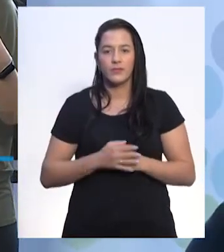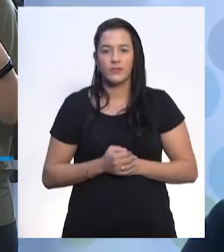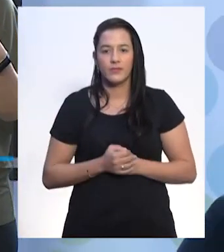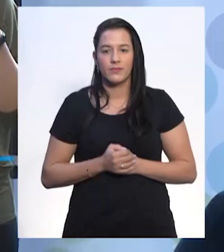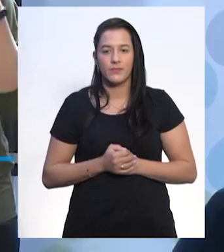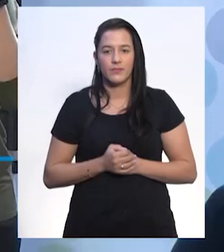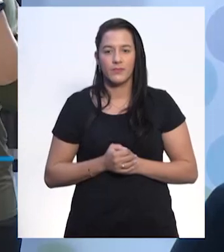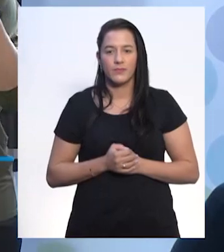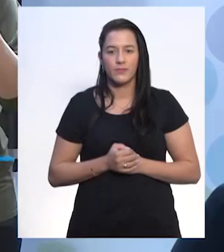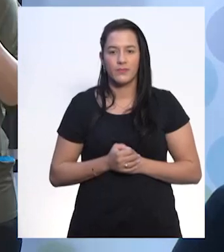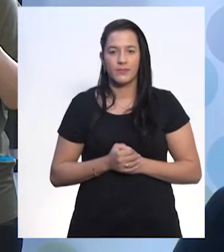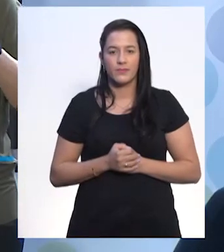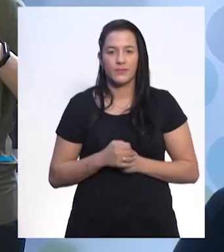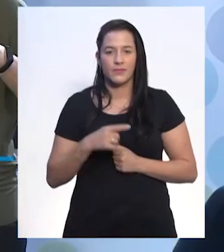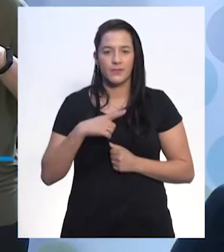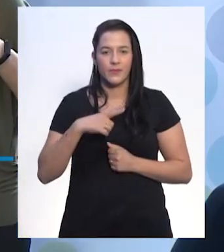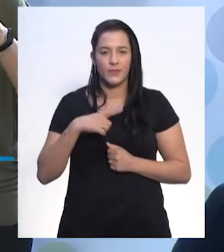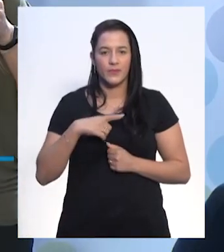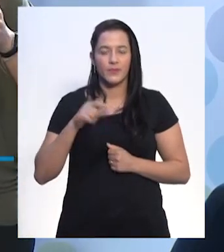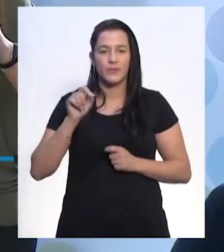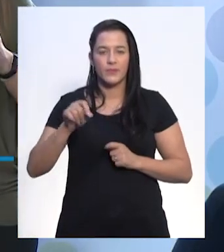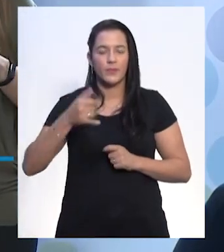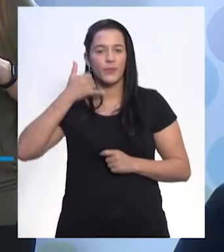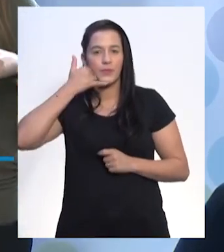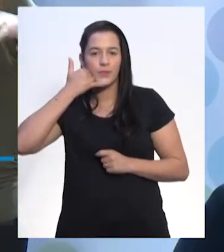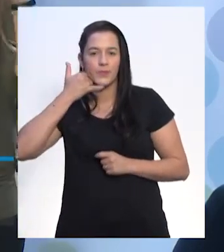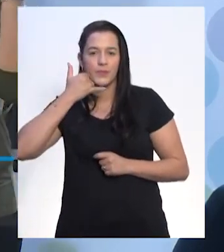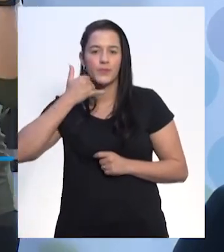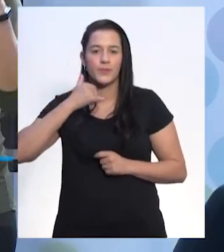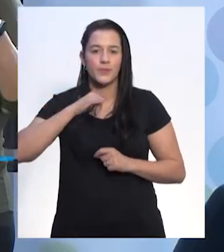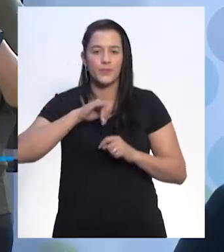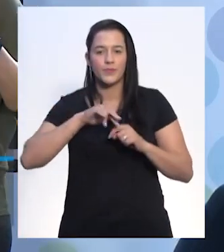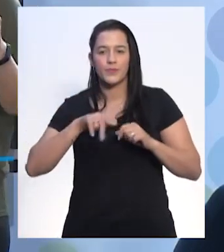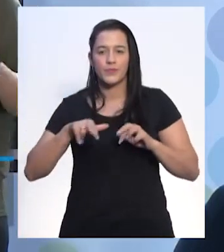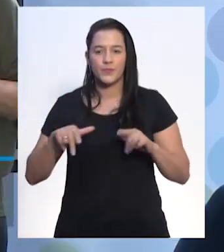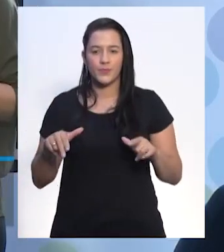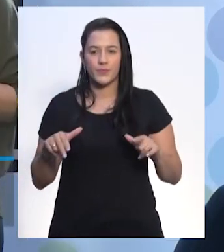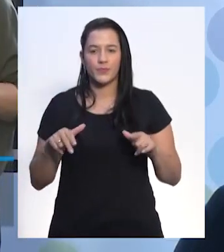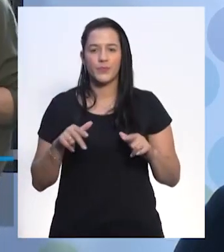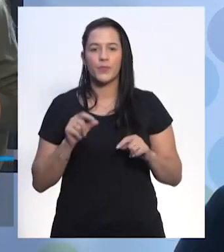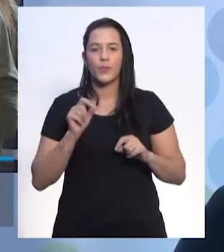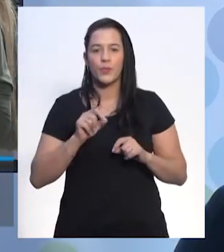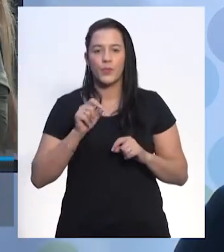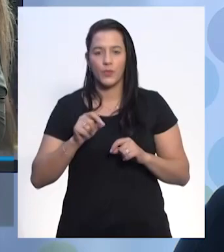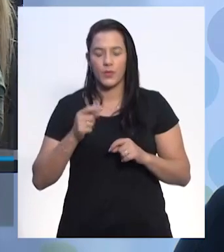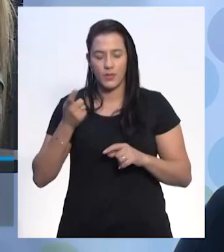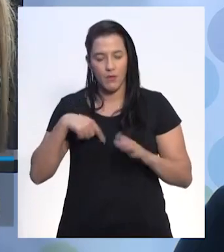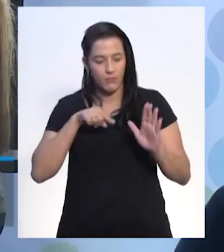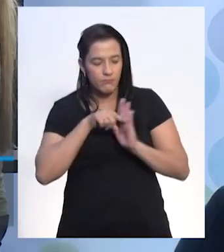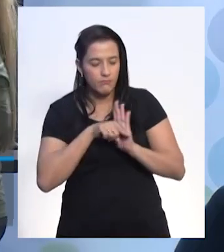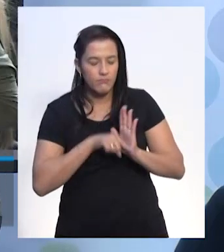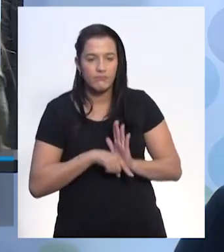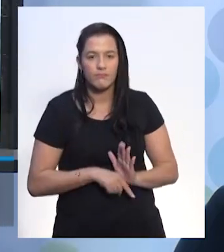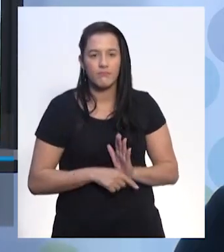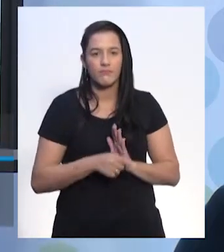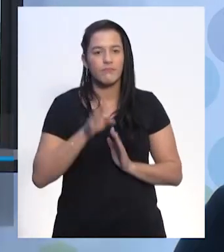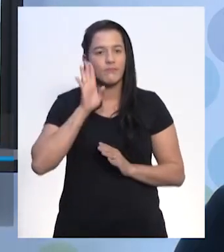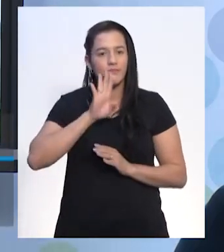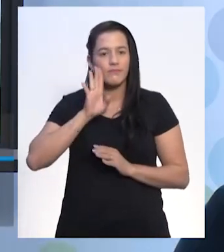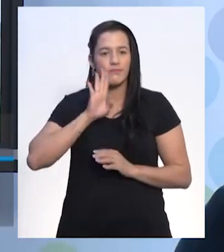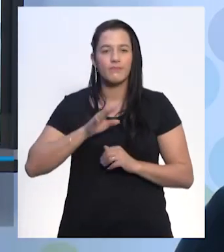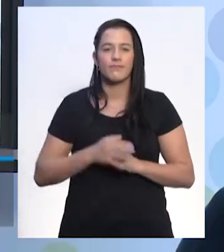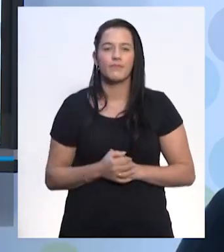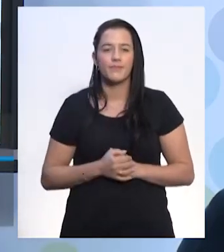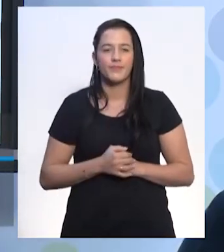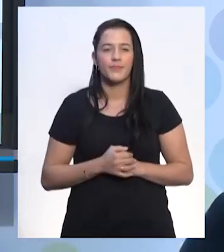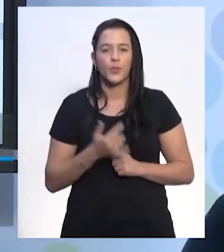que ela responda. Opa, telefone, né? Olha só como que vocês vão poder fazer um levantamento bacana. Próximo,